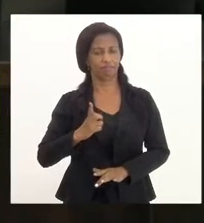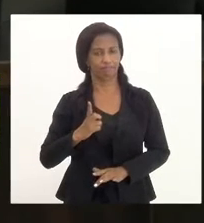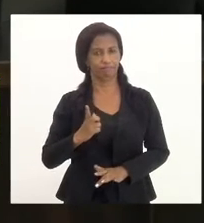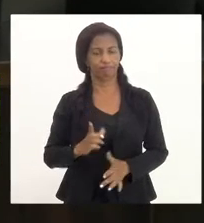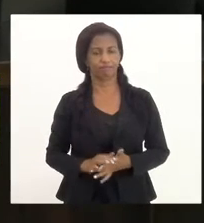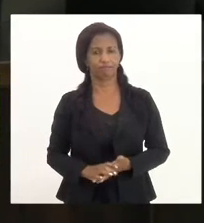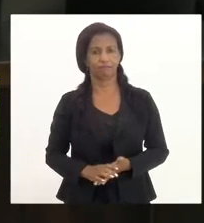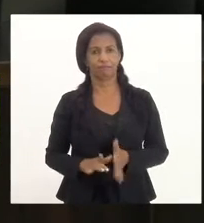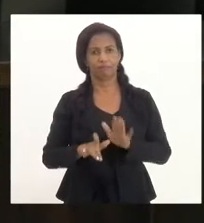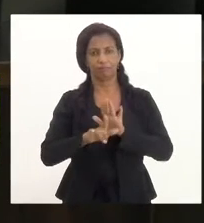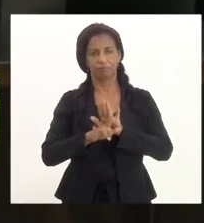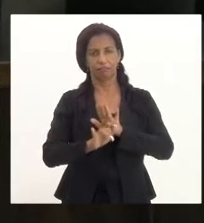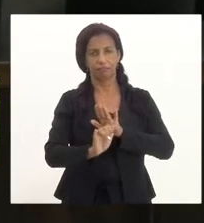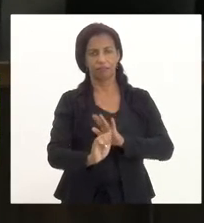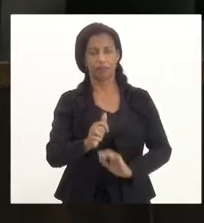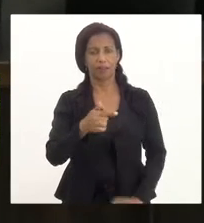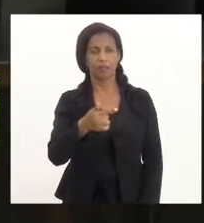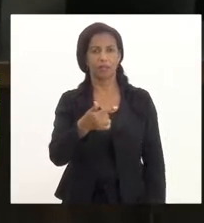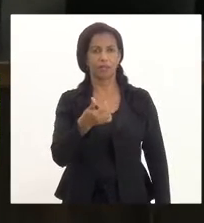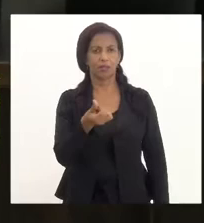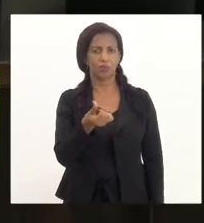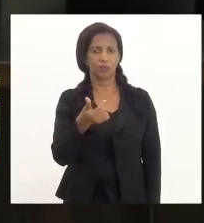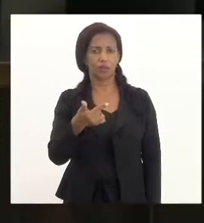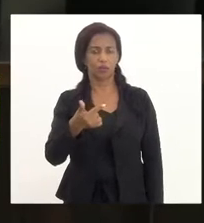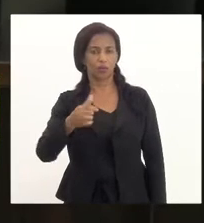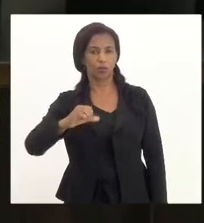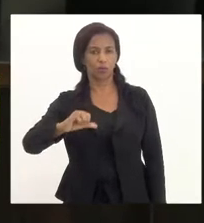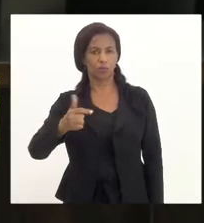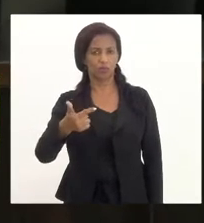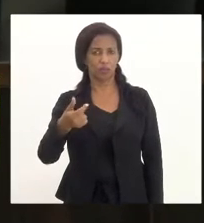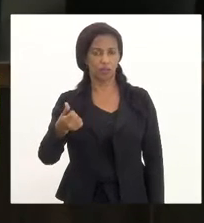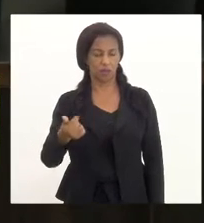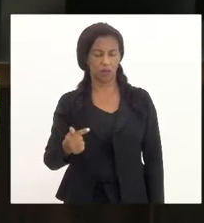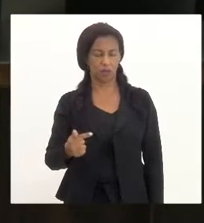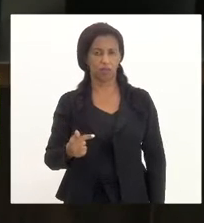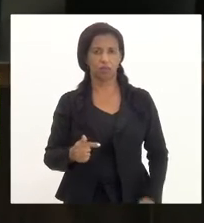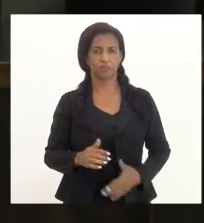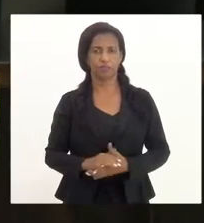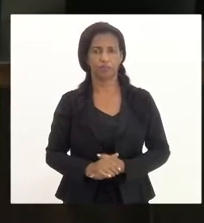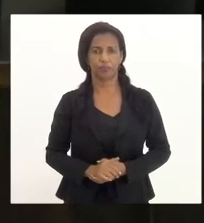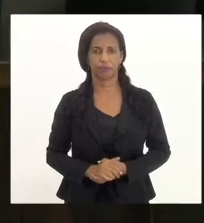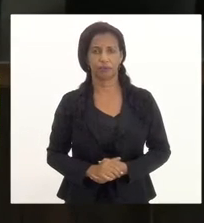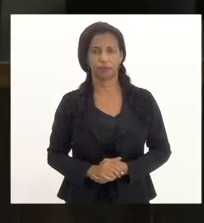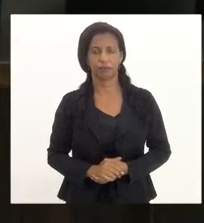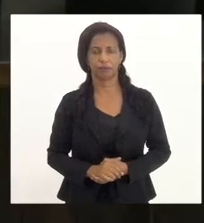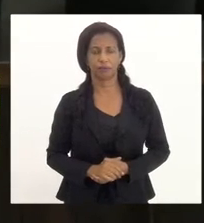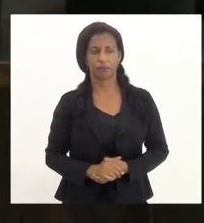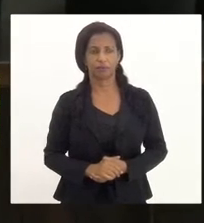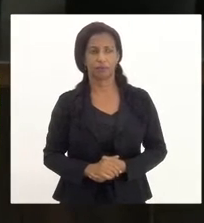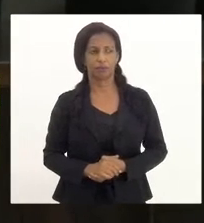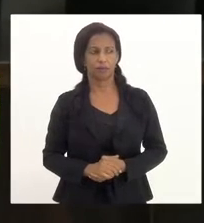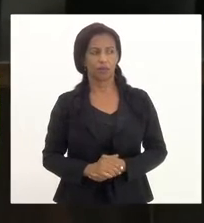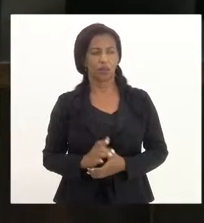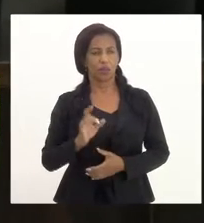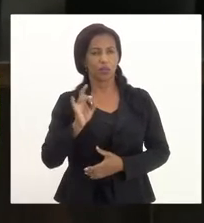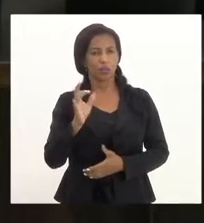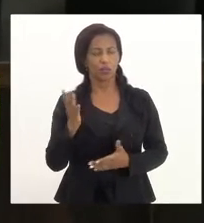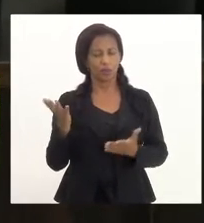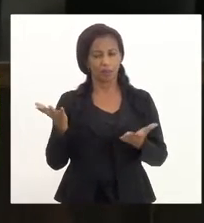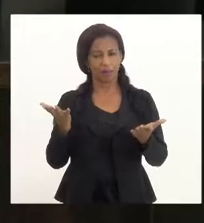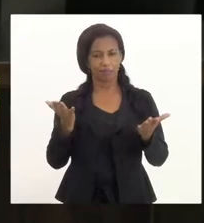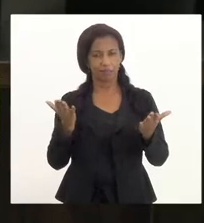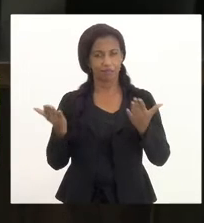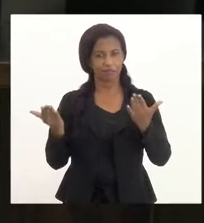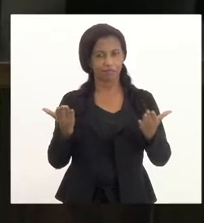que a lei 7629 de 17 é só para nivelar o